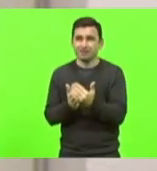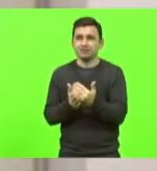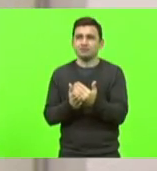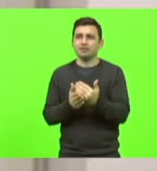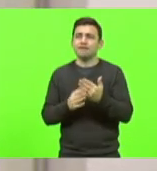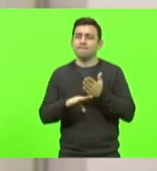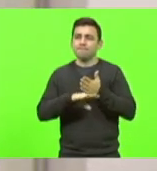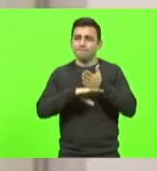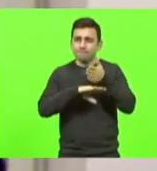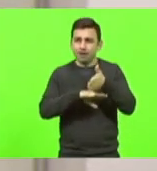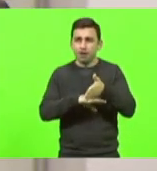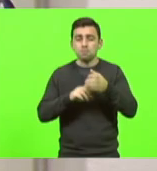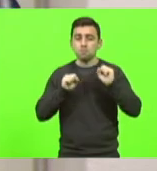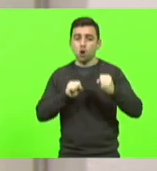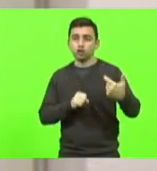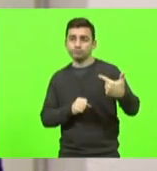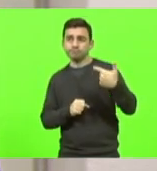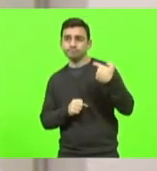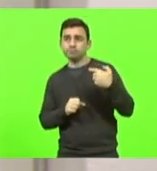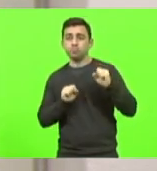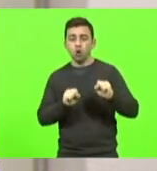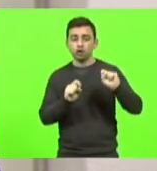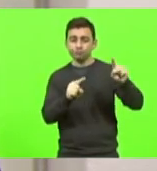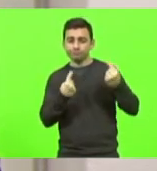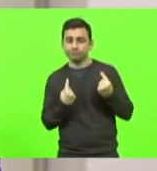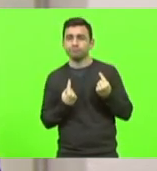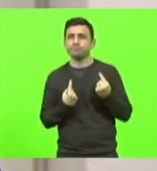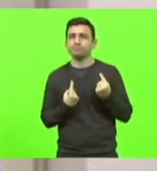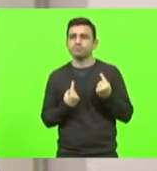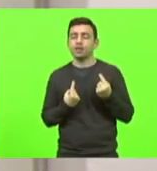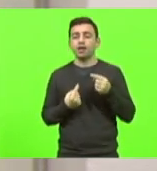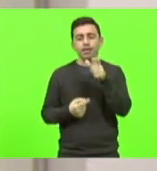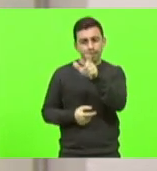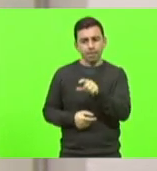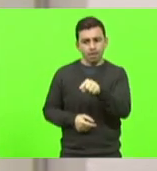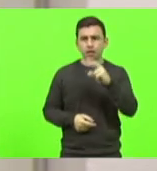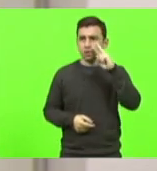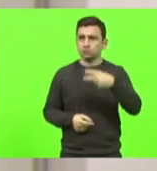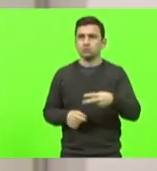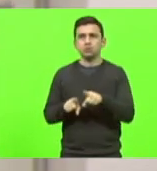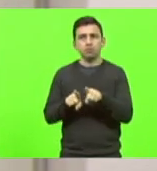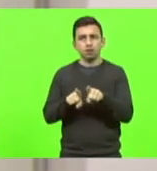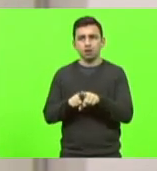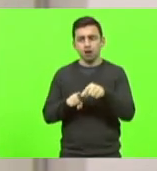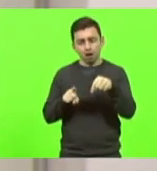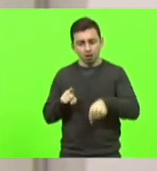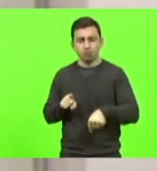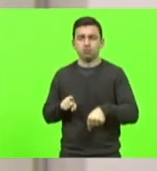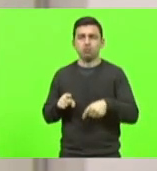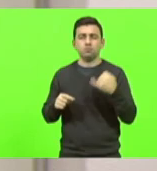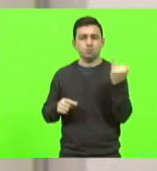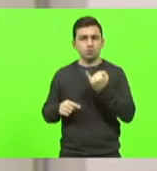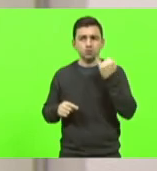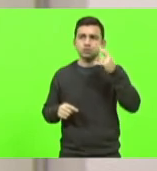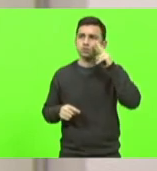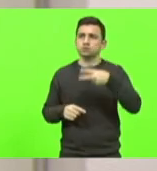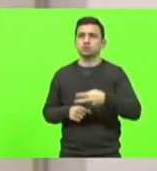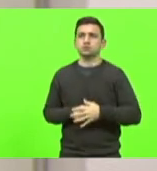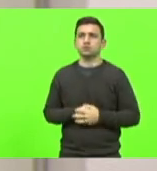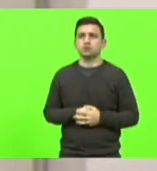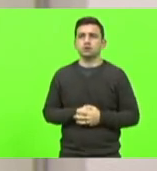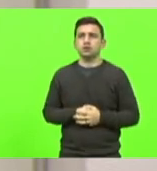também sujeito a levar um tiro até uma agressão também tem que ser reconhecido por esse e fica esse destaque